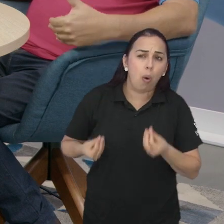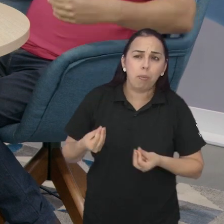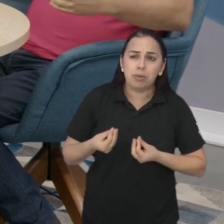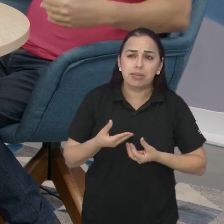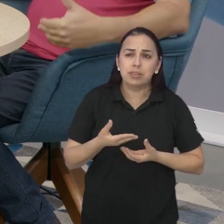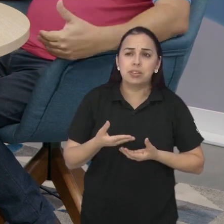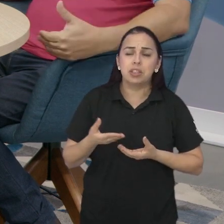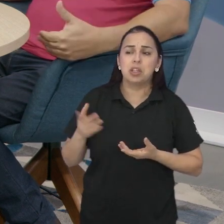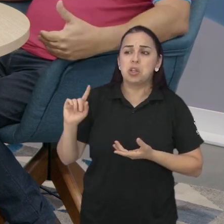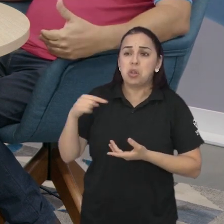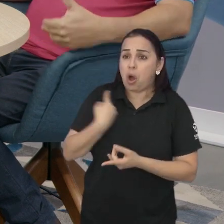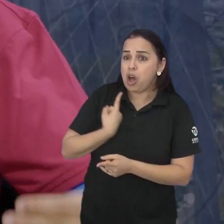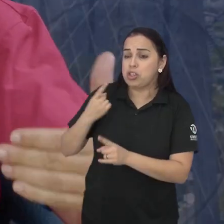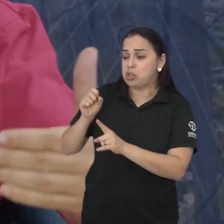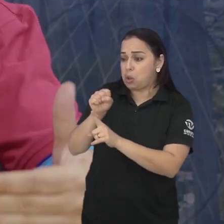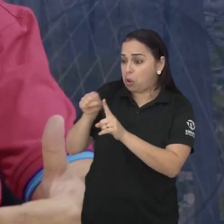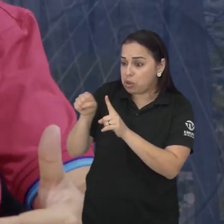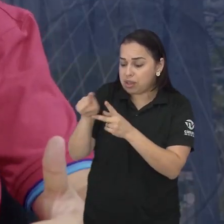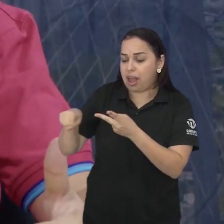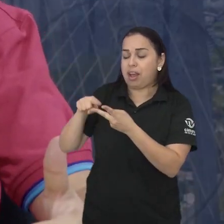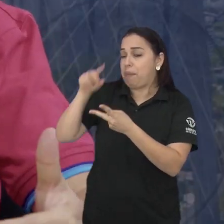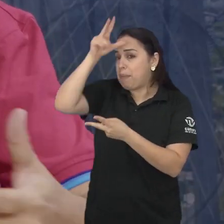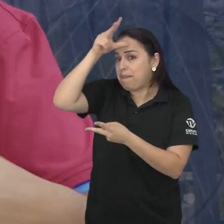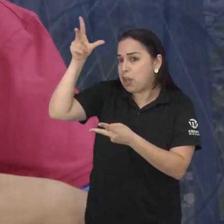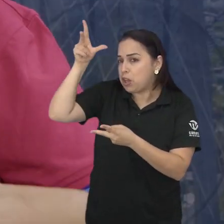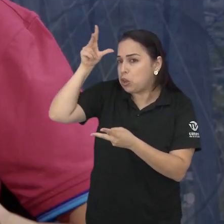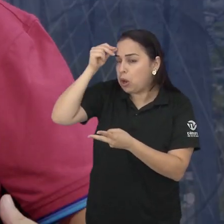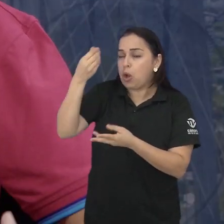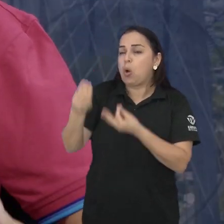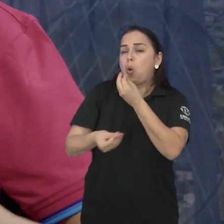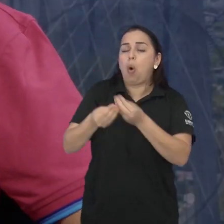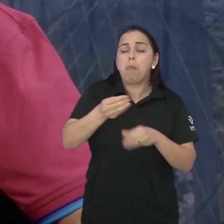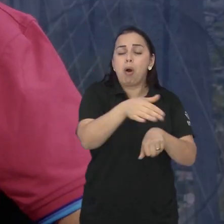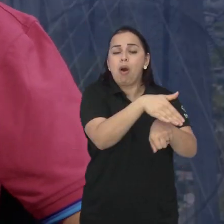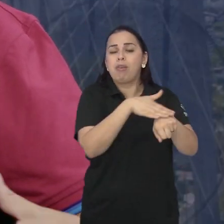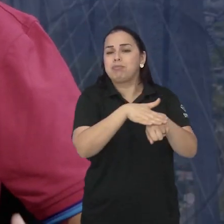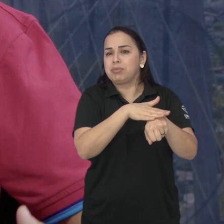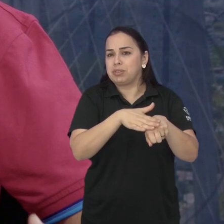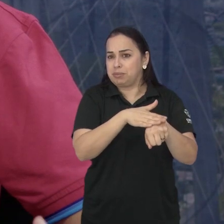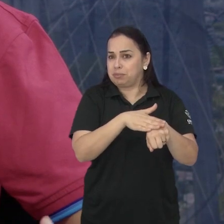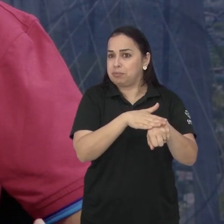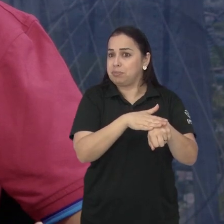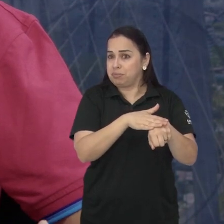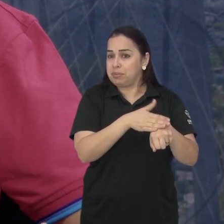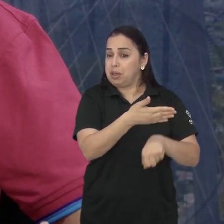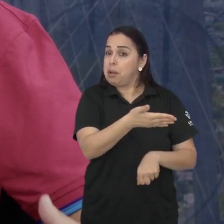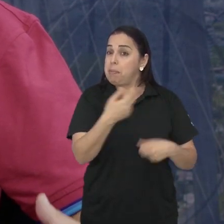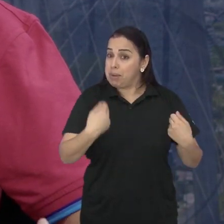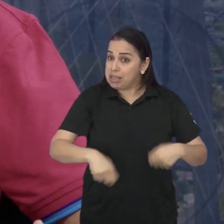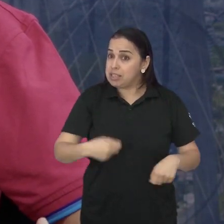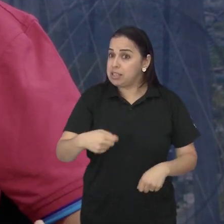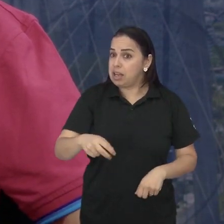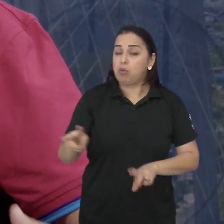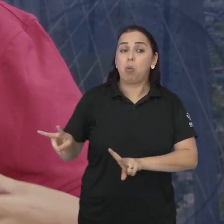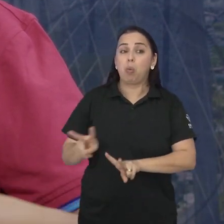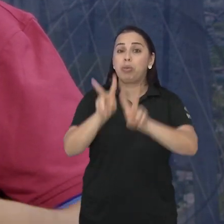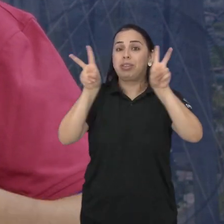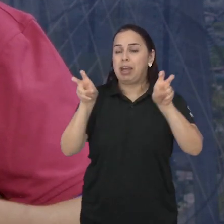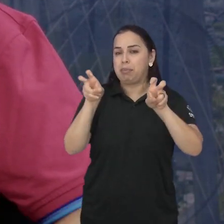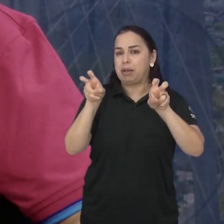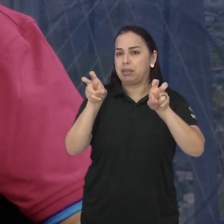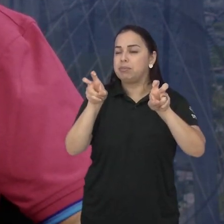Estado, sociedade, instituições públicas? Nós precisamos discutir a população em situação de rua